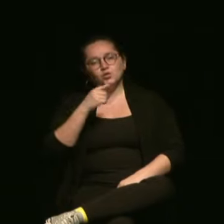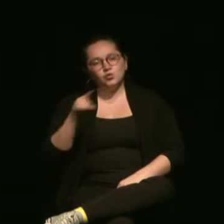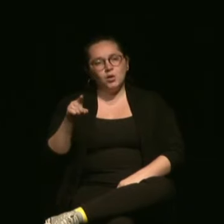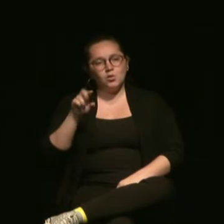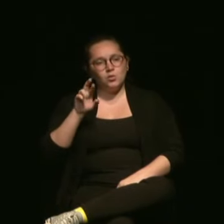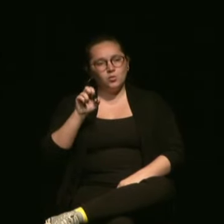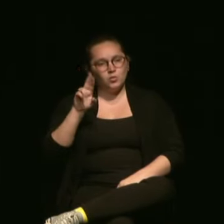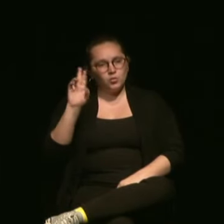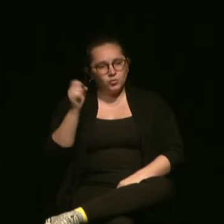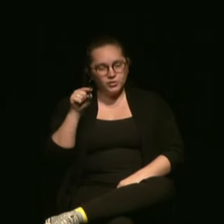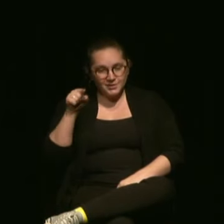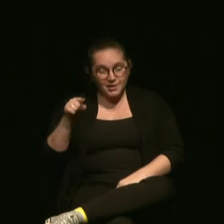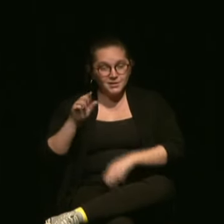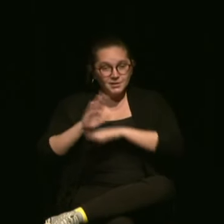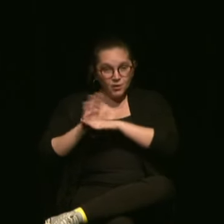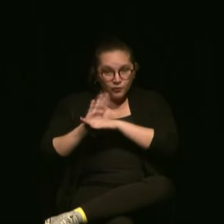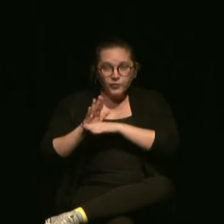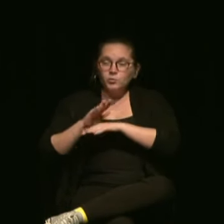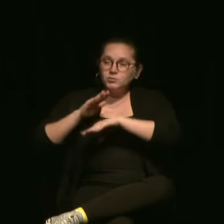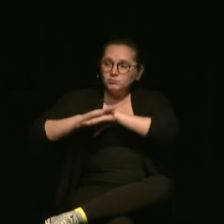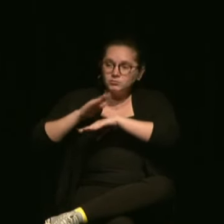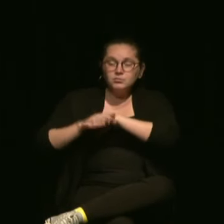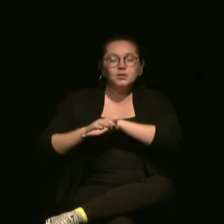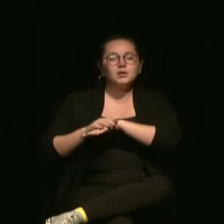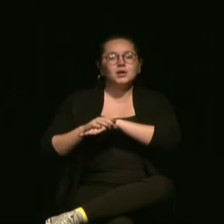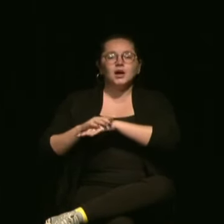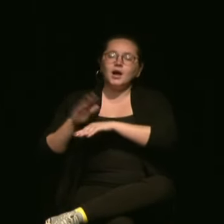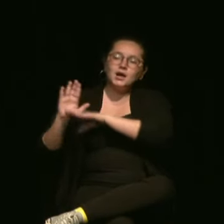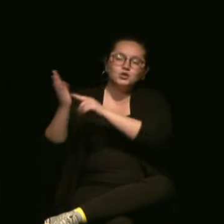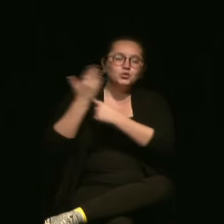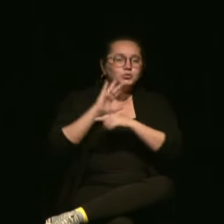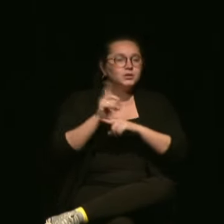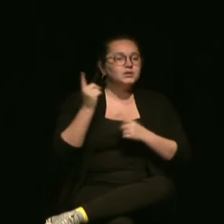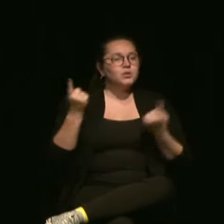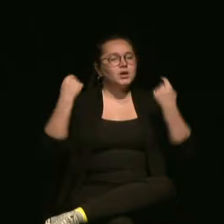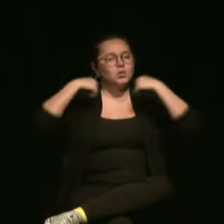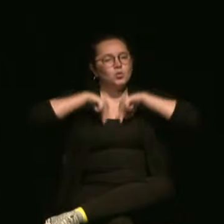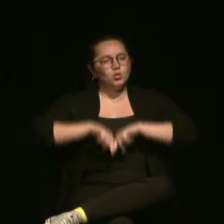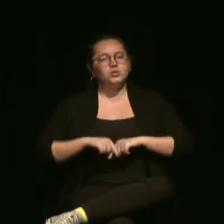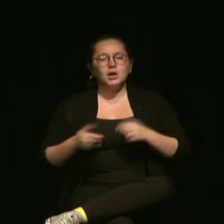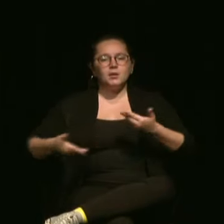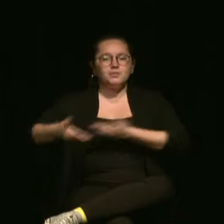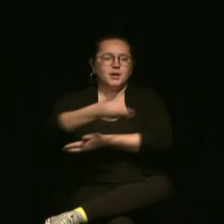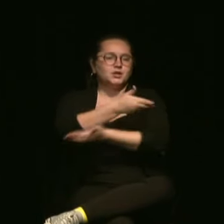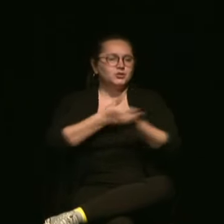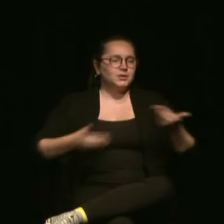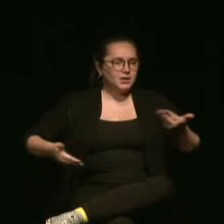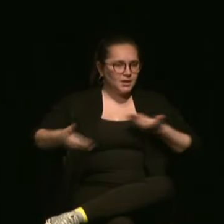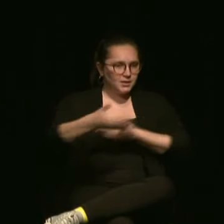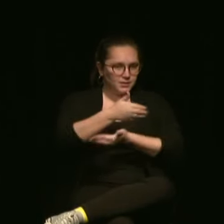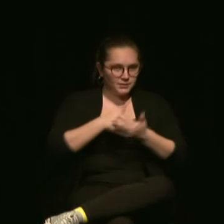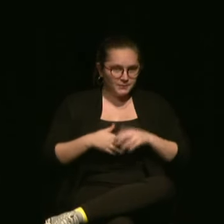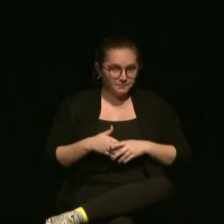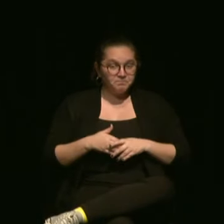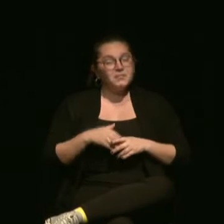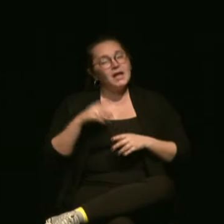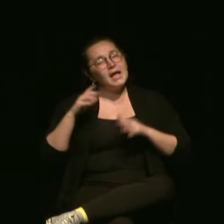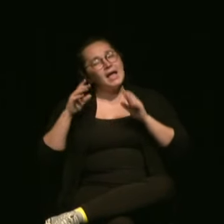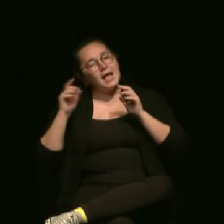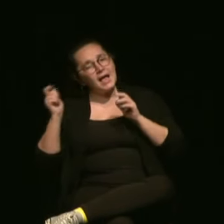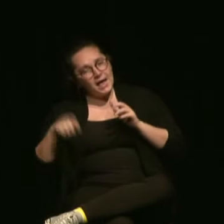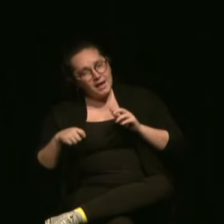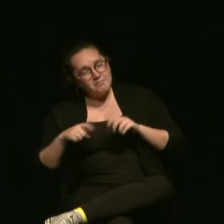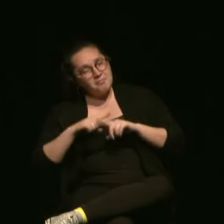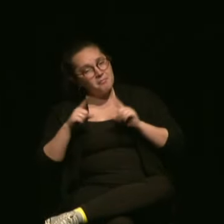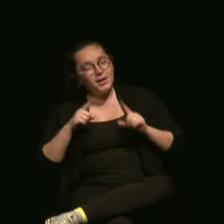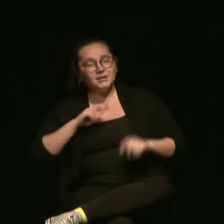um filme feito a quatro mãos, e isso é antropologia partilhada. É em parte não é, porque é